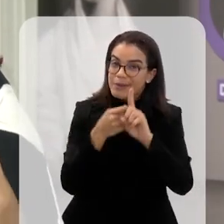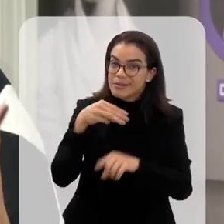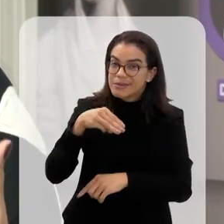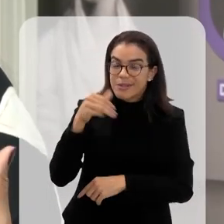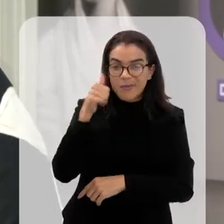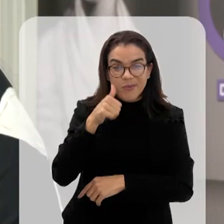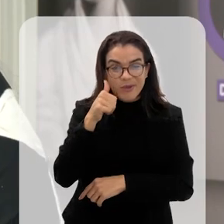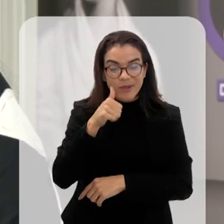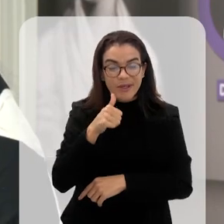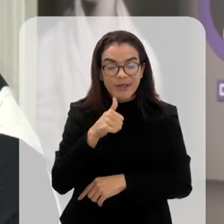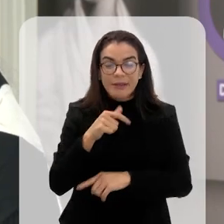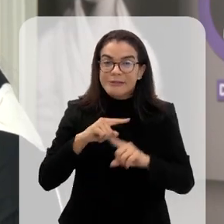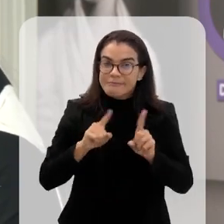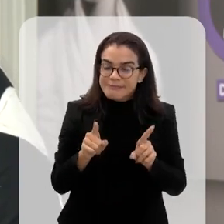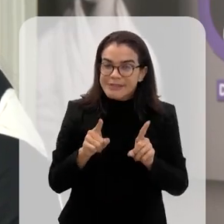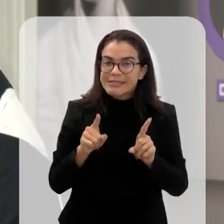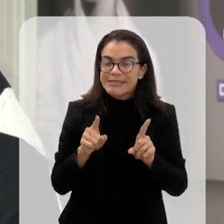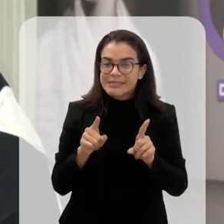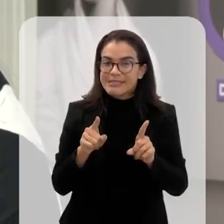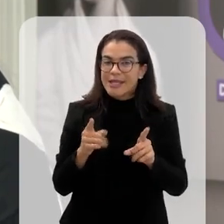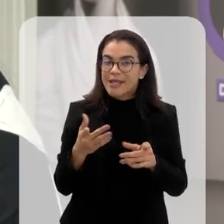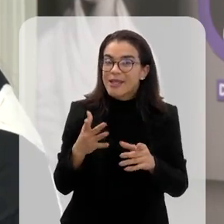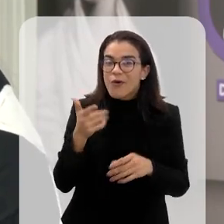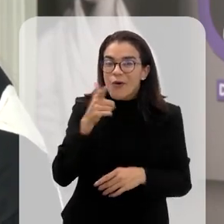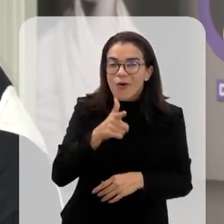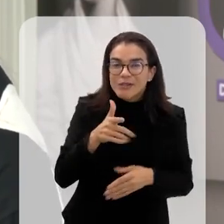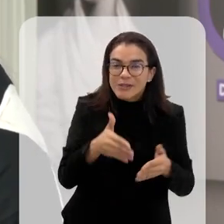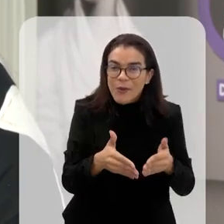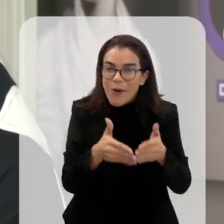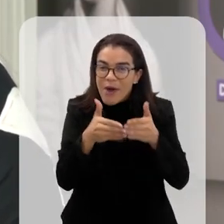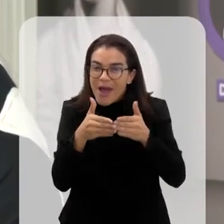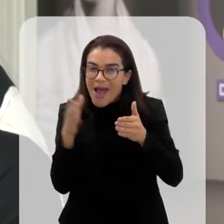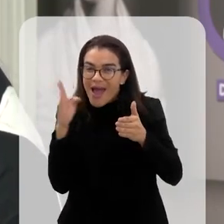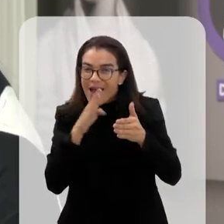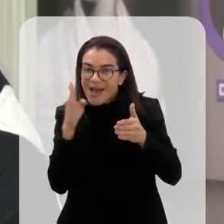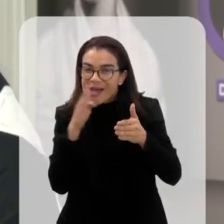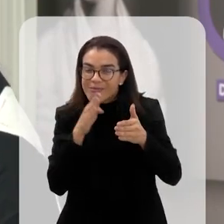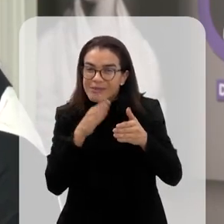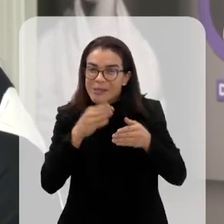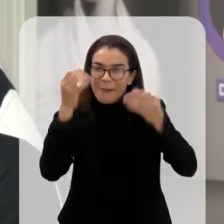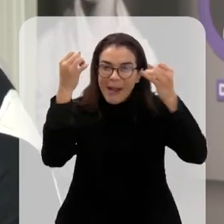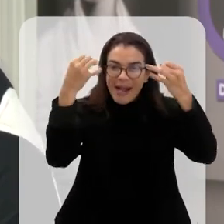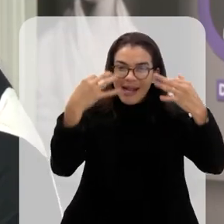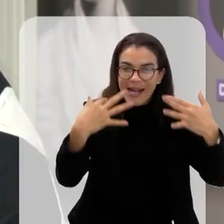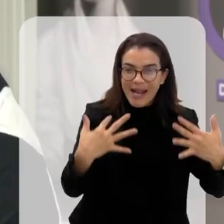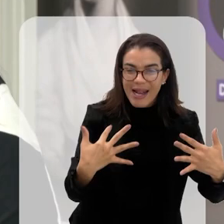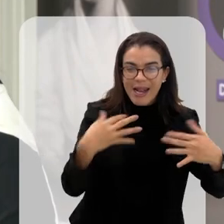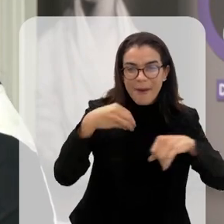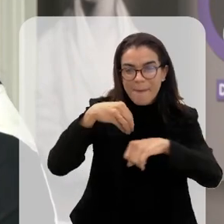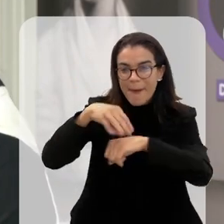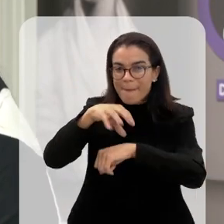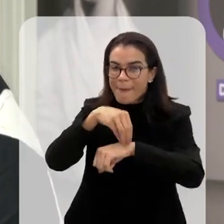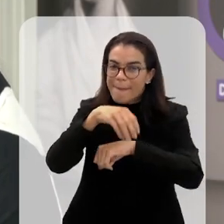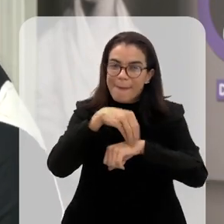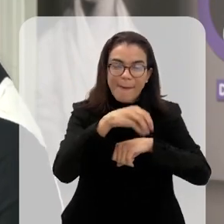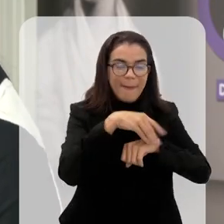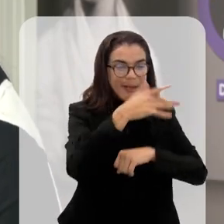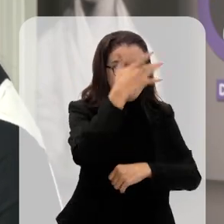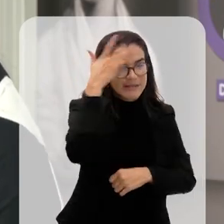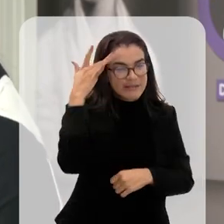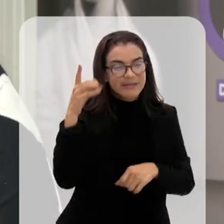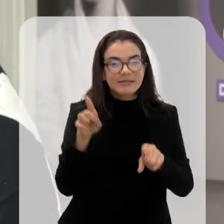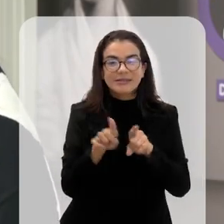a semana é o mês da mulher, mas que tirou esse tempo para conversar conosco, poder esclarecer as pessoas